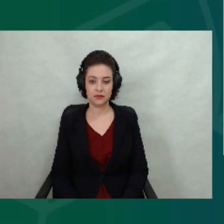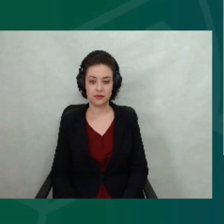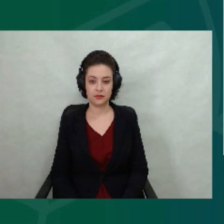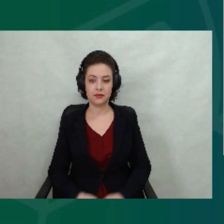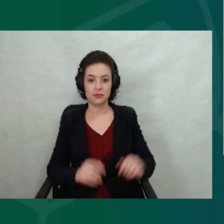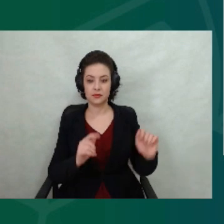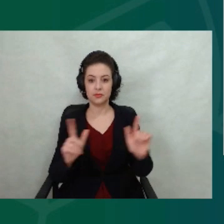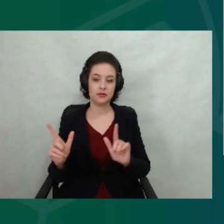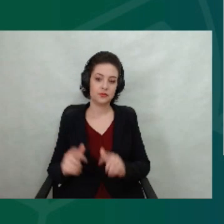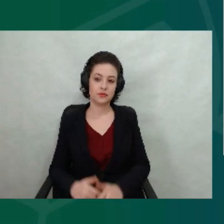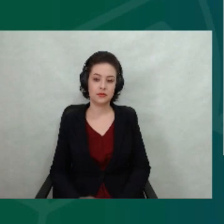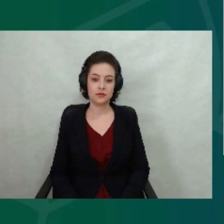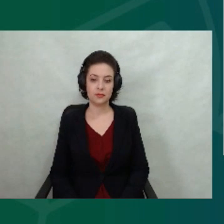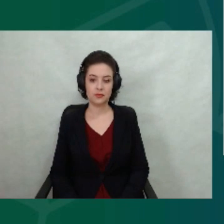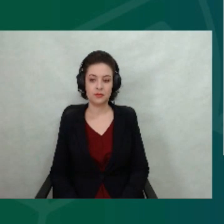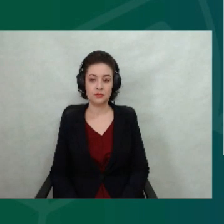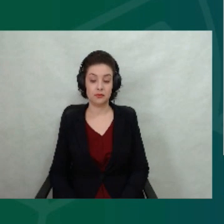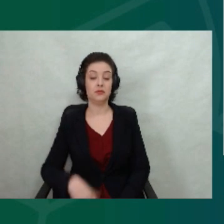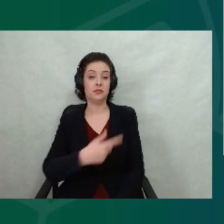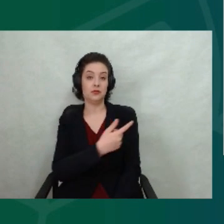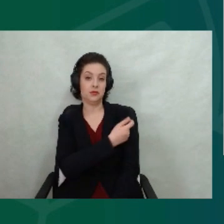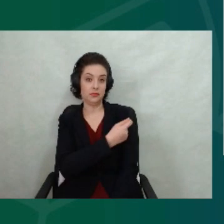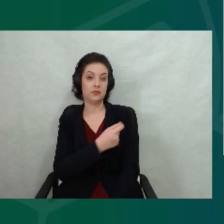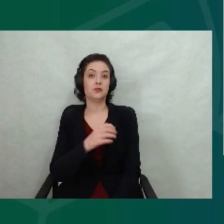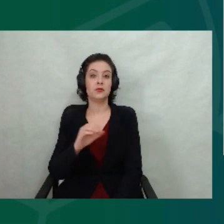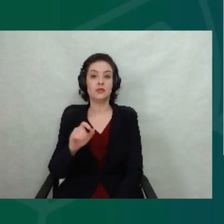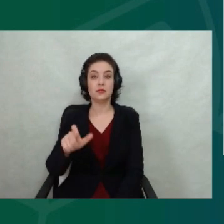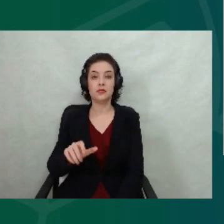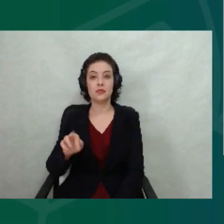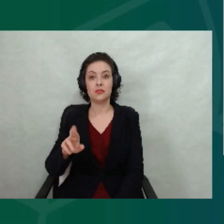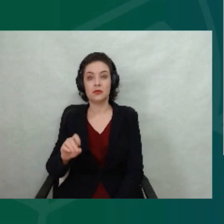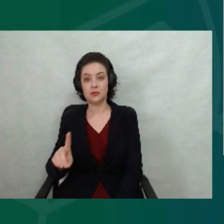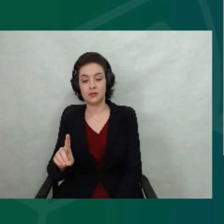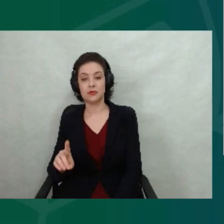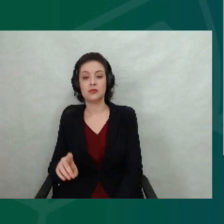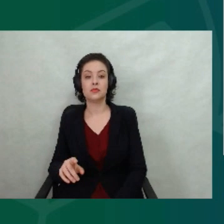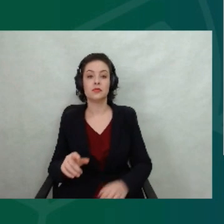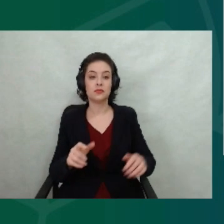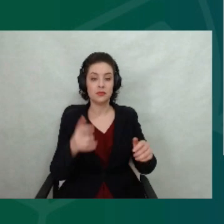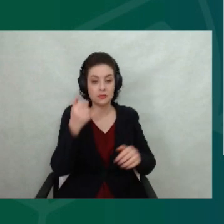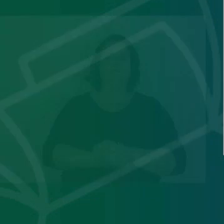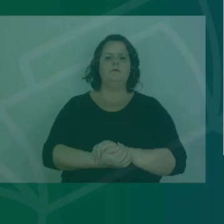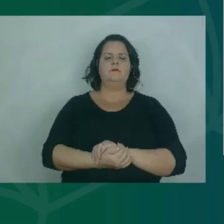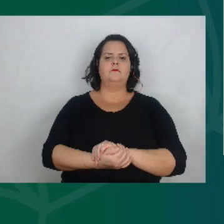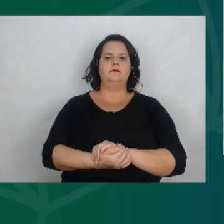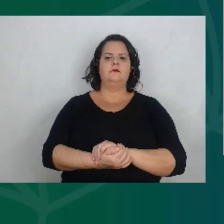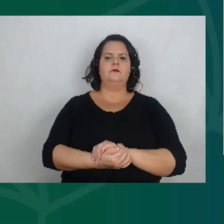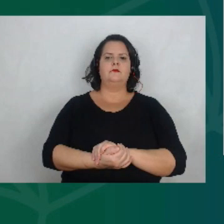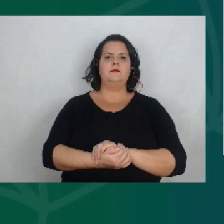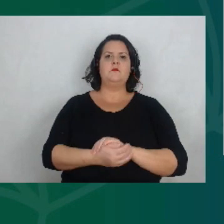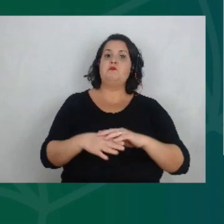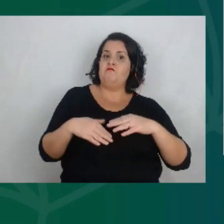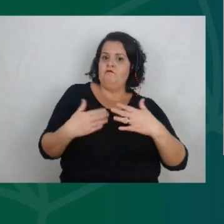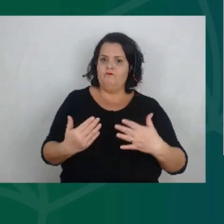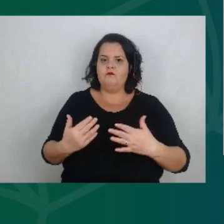Então, a vacina de Oxford contra a Covid-19, ela foi feita